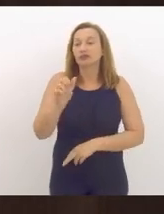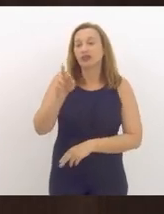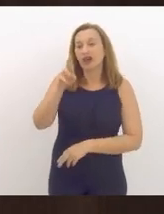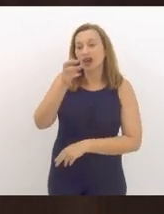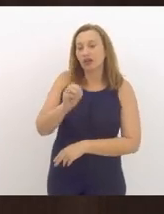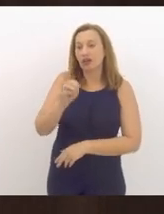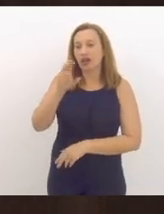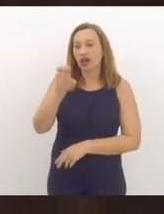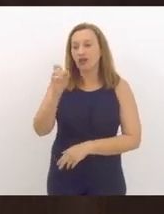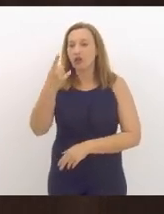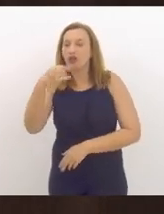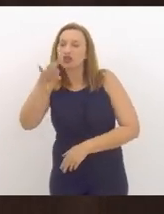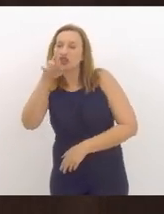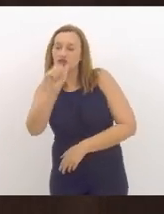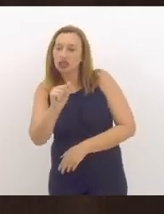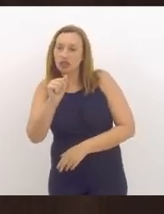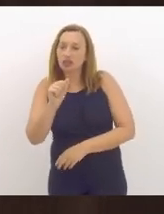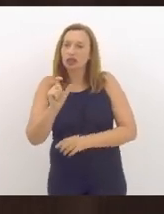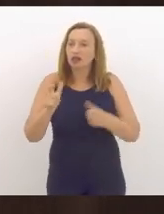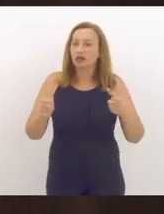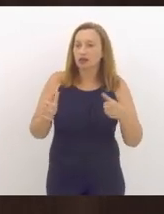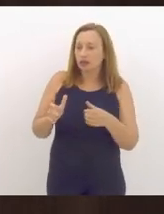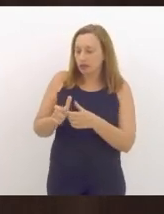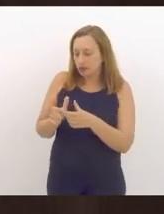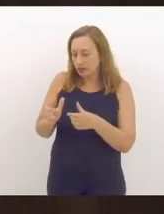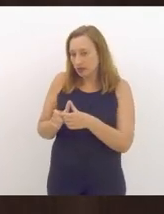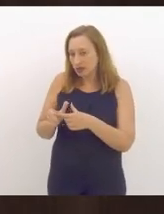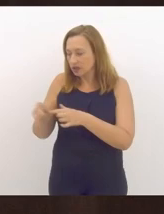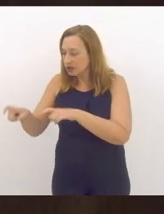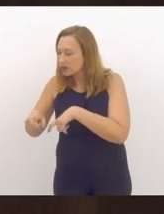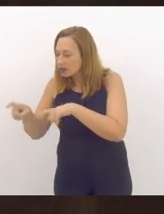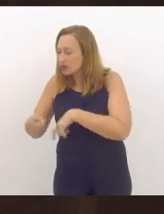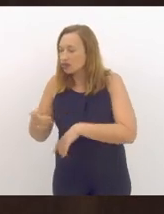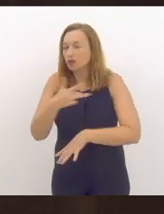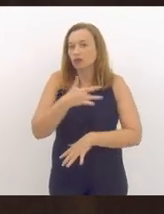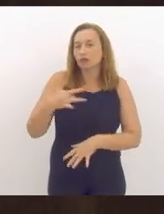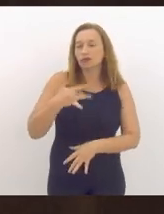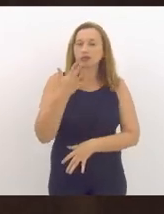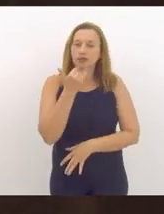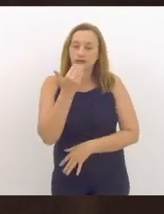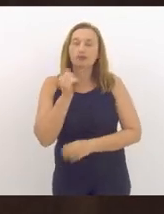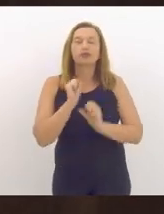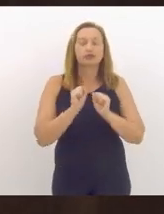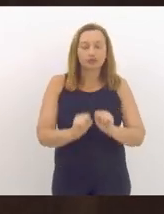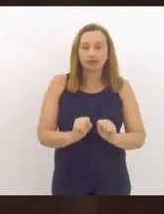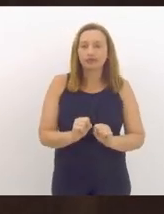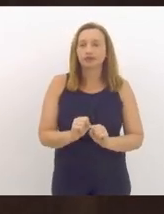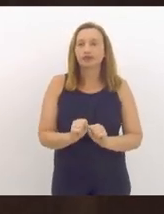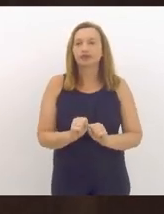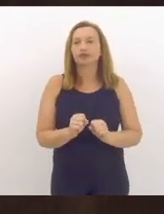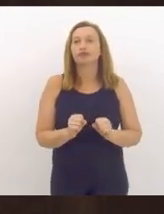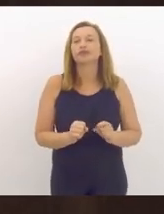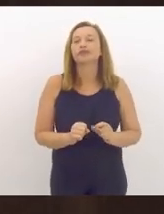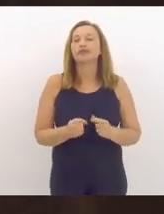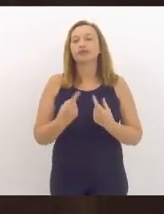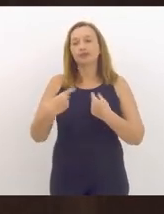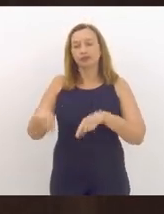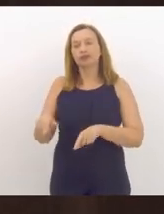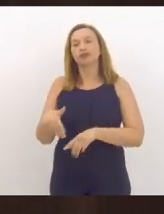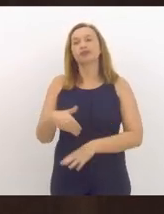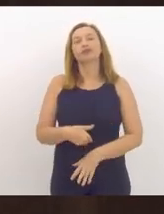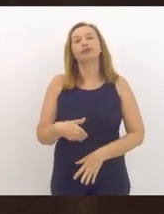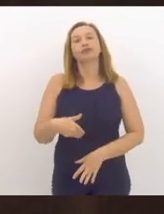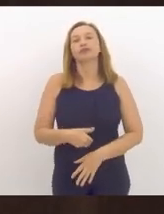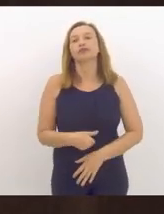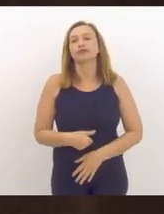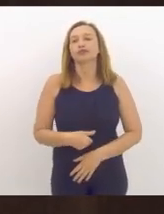com os pequenos agricultores, de alimento saudável. Então, a gente pôde, inclusive, enfrentar a fome de